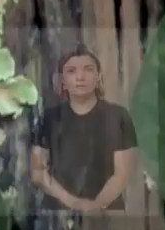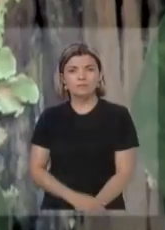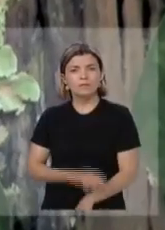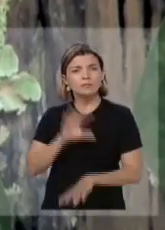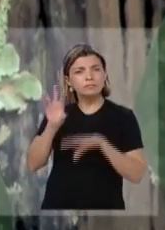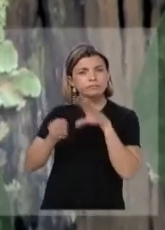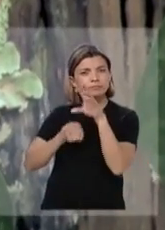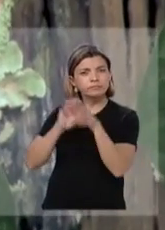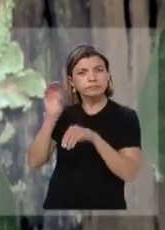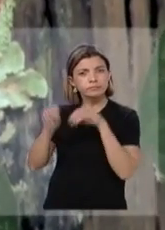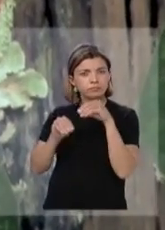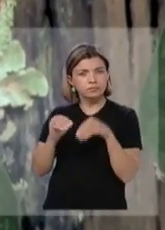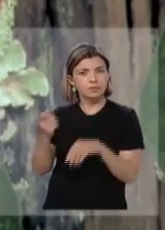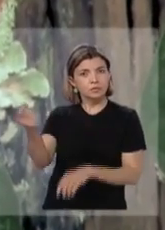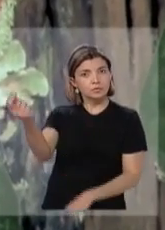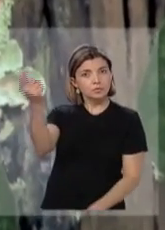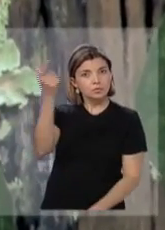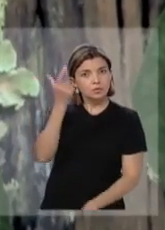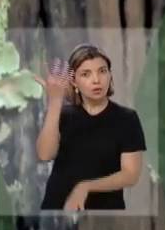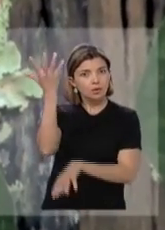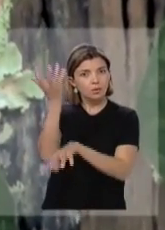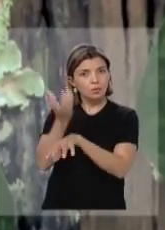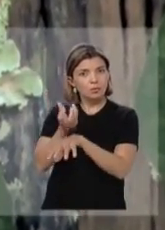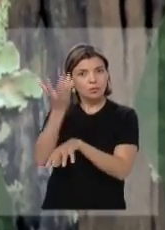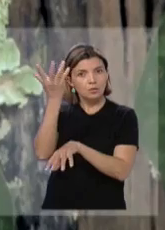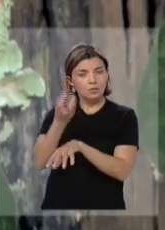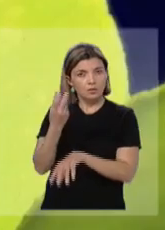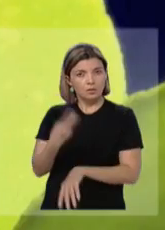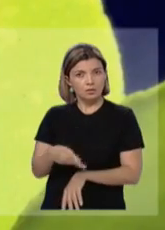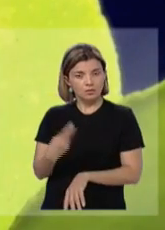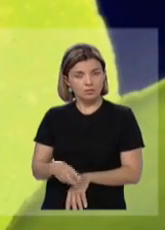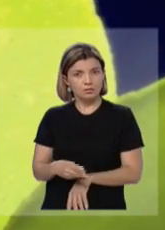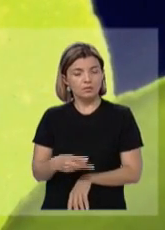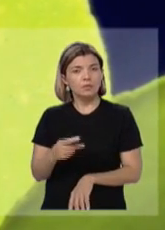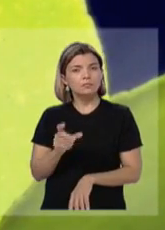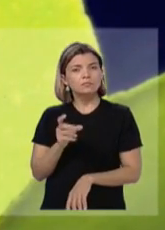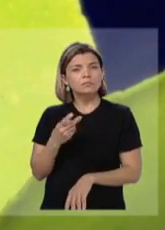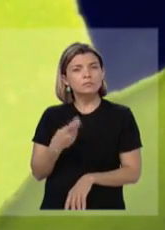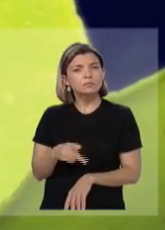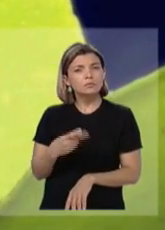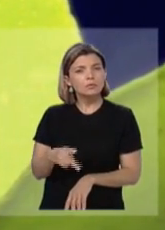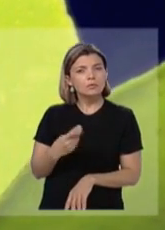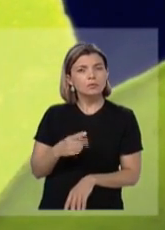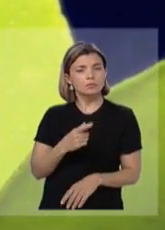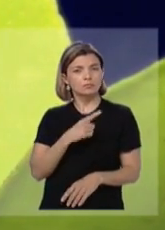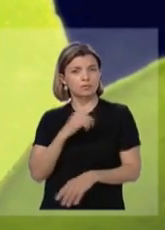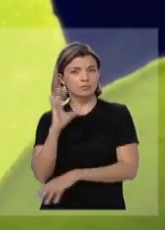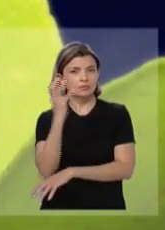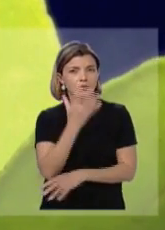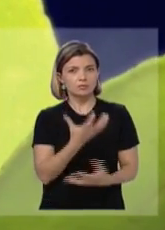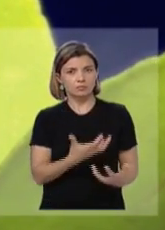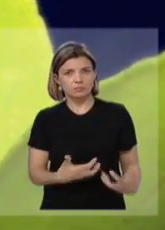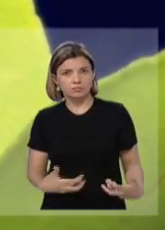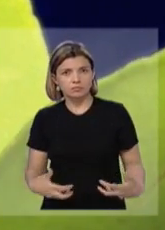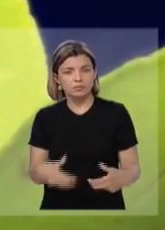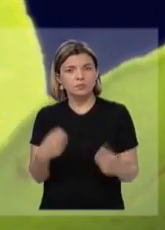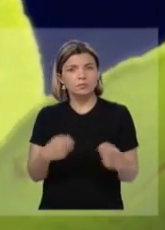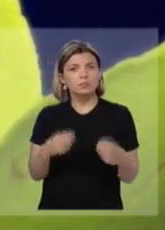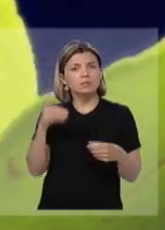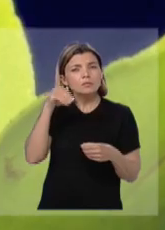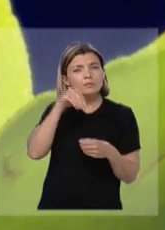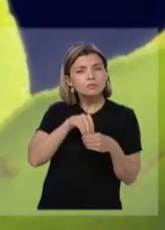To be able to and use the luminous in biological processes, the photosynthetic